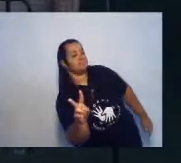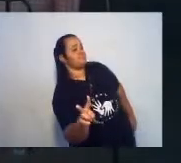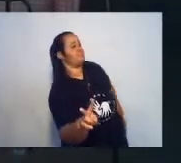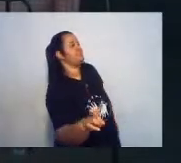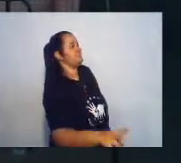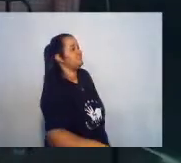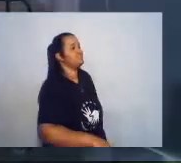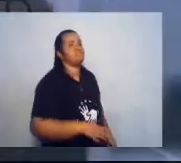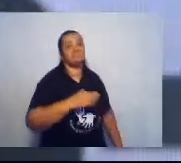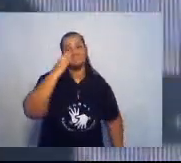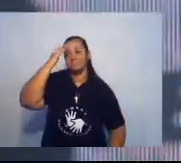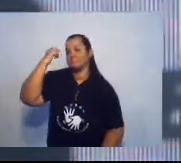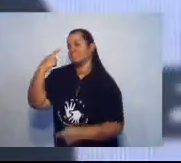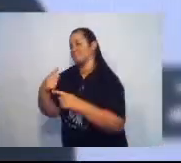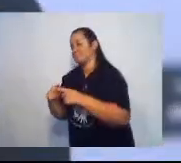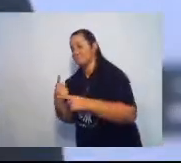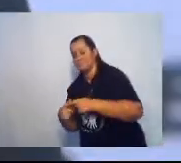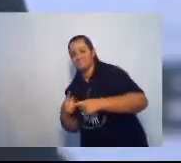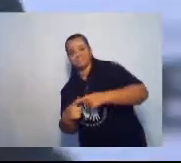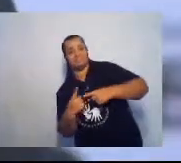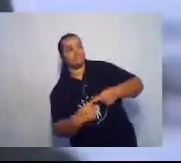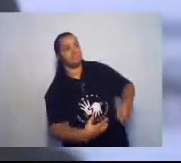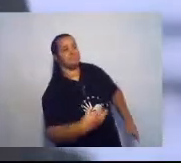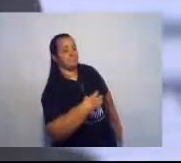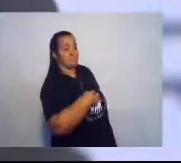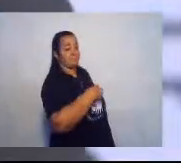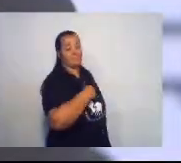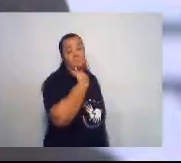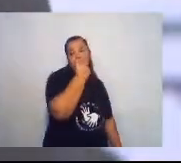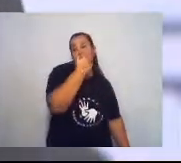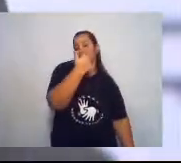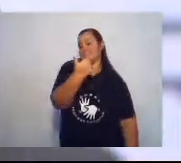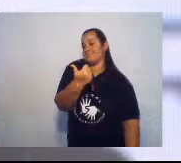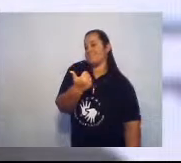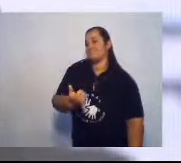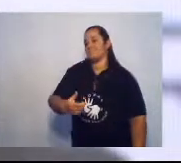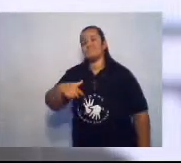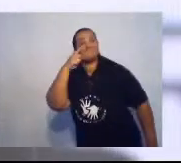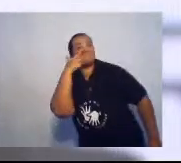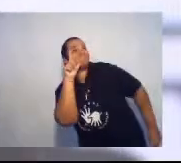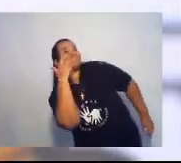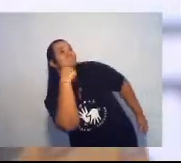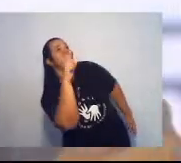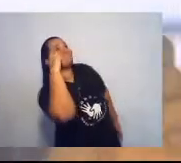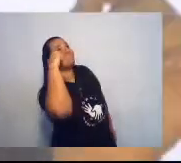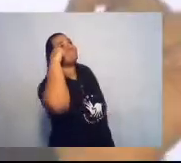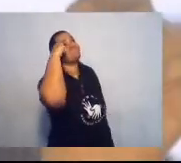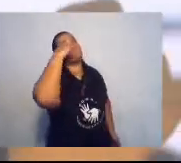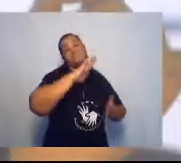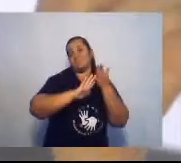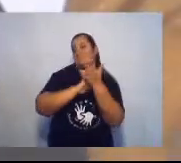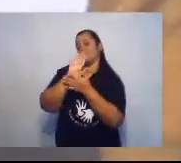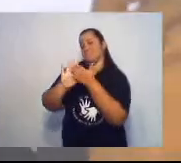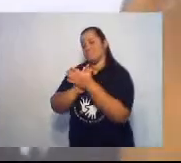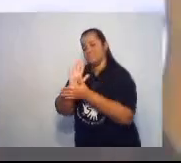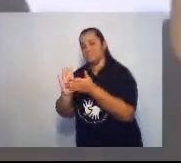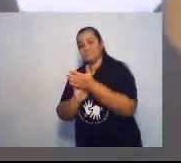te ver. Sabe por que você me faz bem? Eu não consigo pensar em